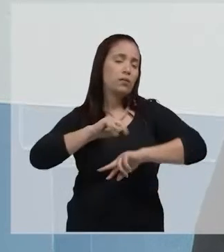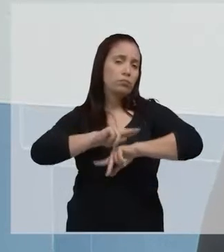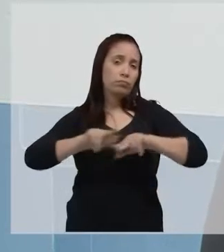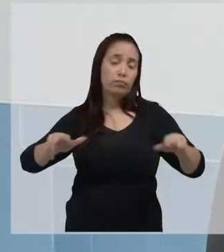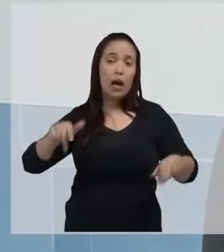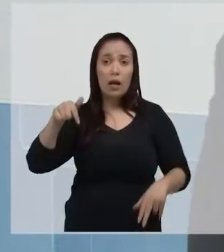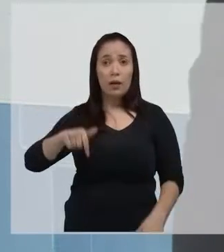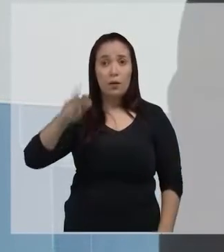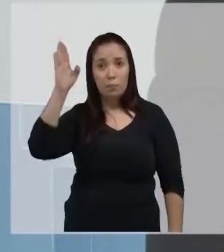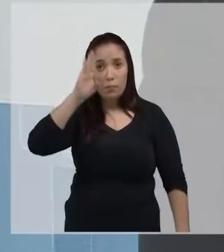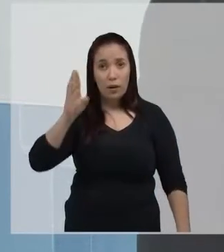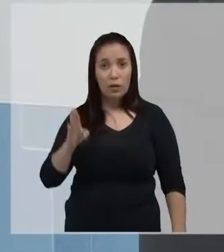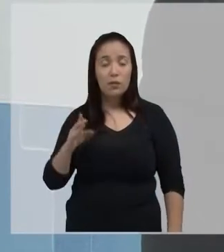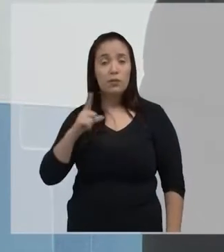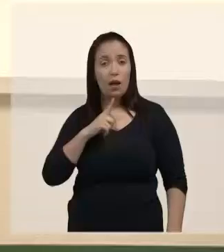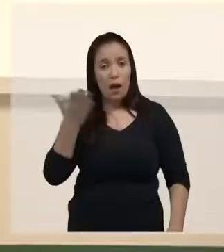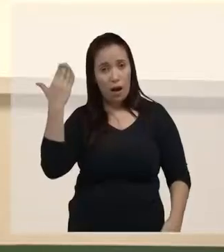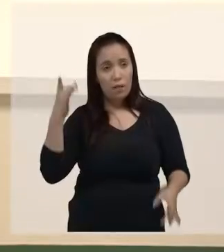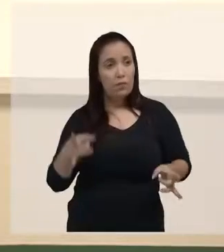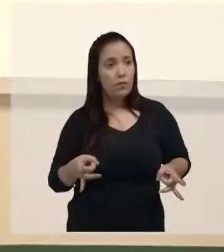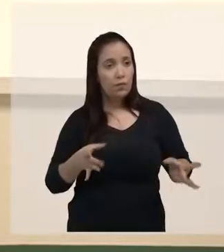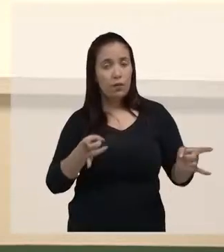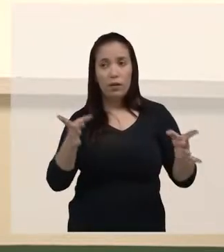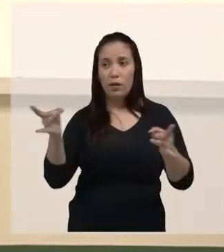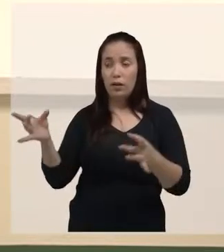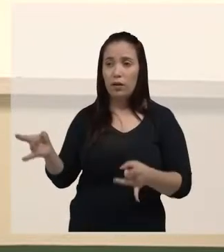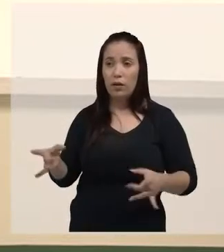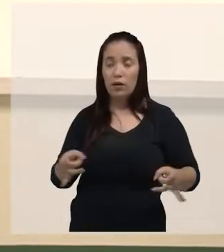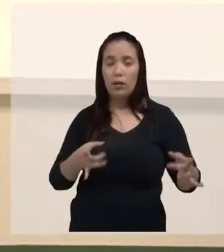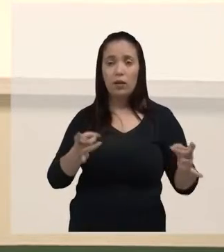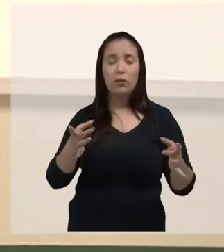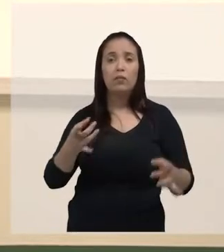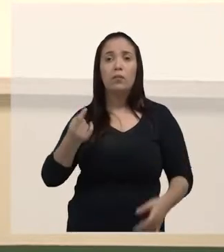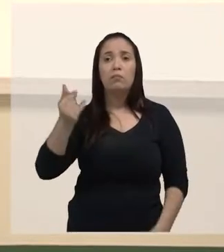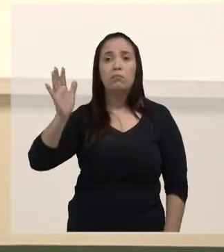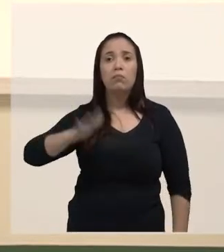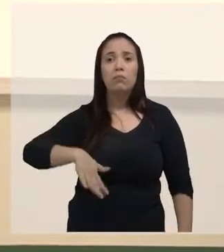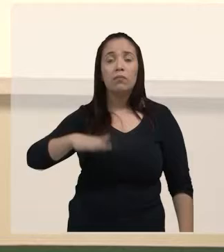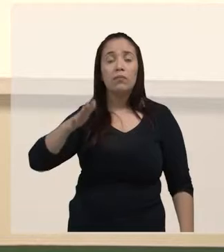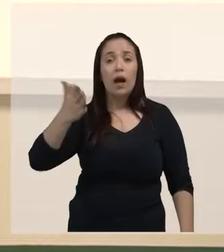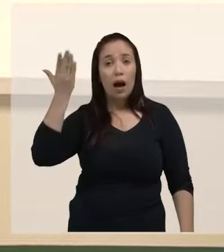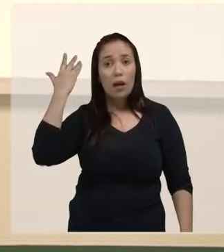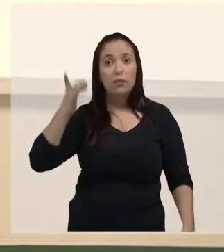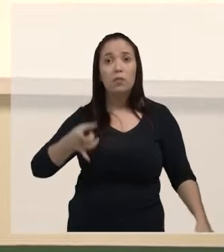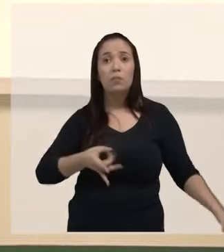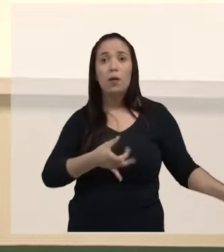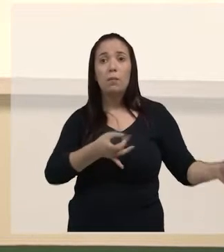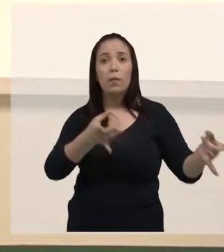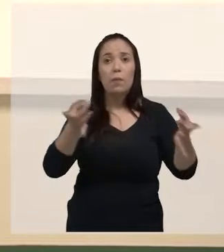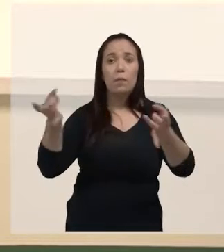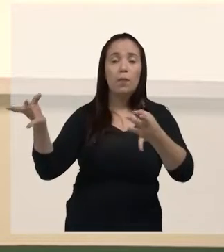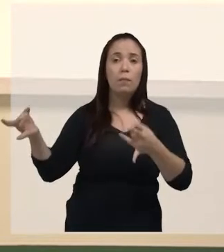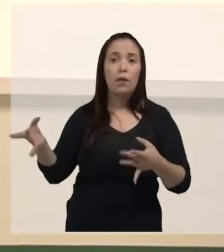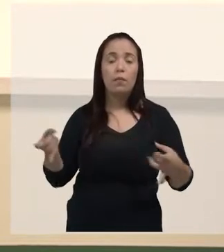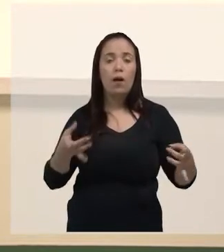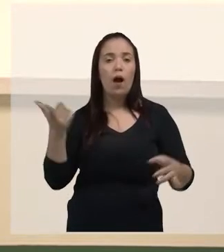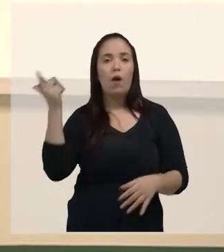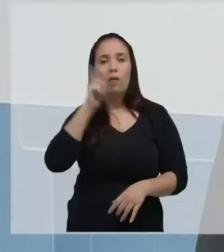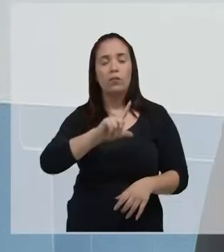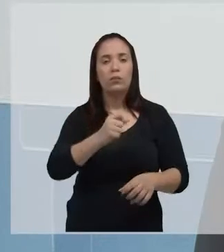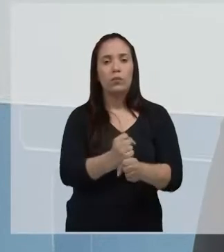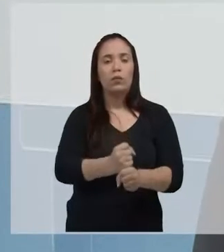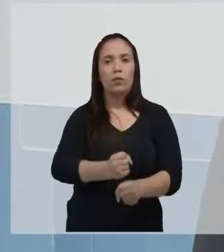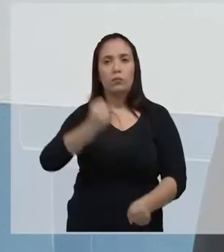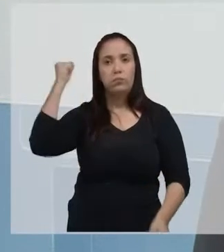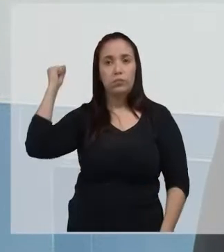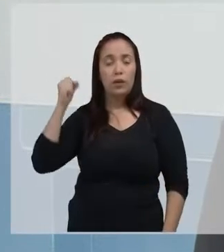que era um grande exportador de commodities, ele estava vendendo de vento em popa. E tudo isso virou prosperidade e o